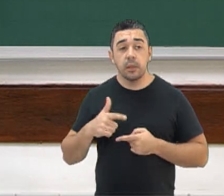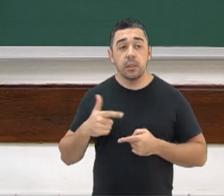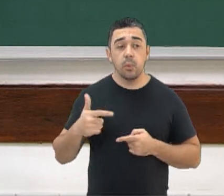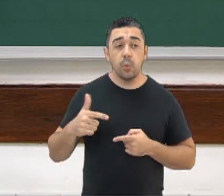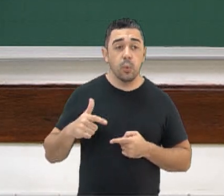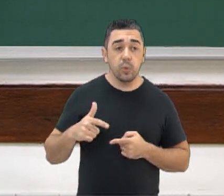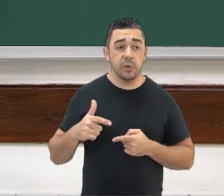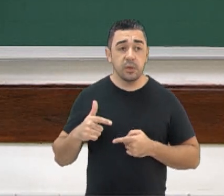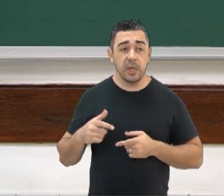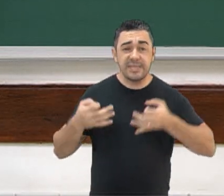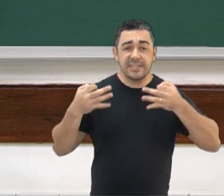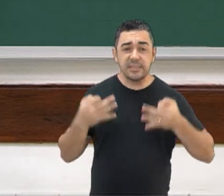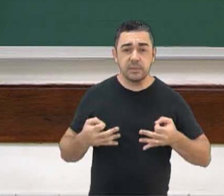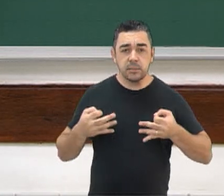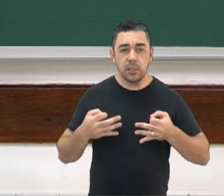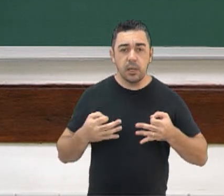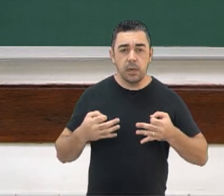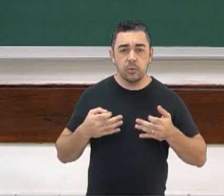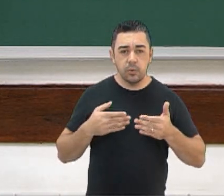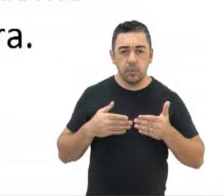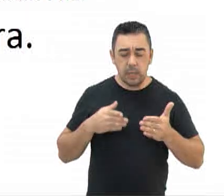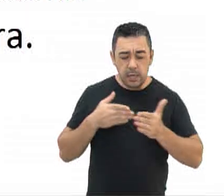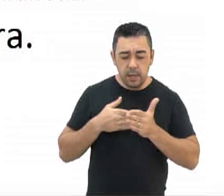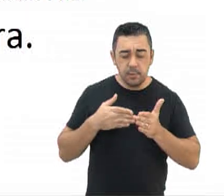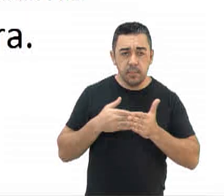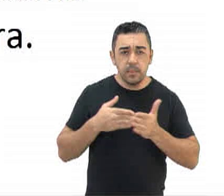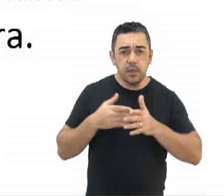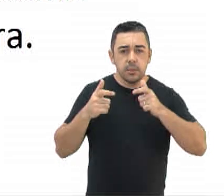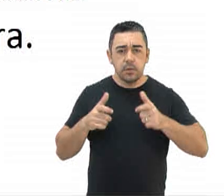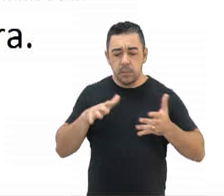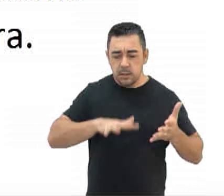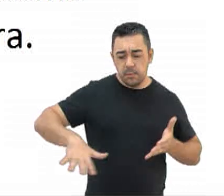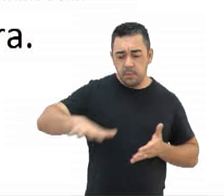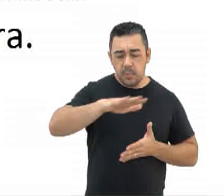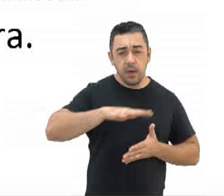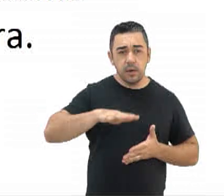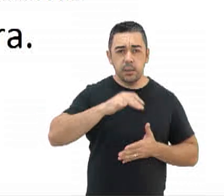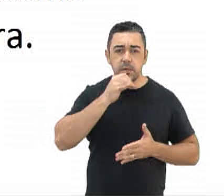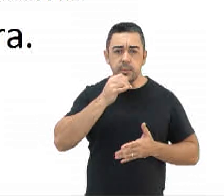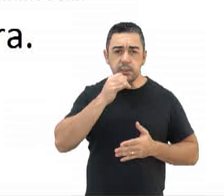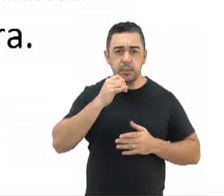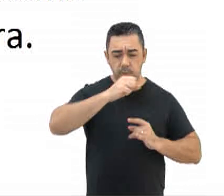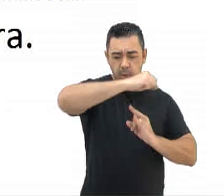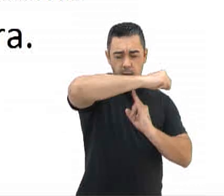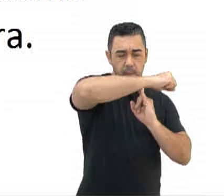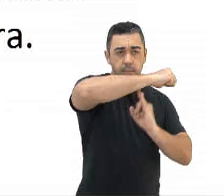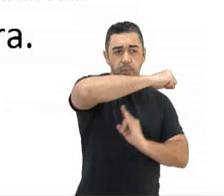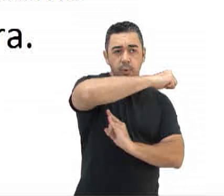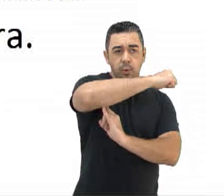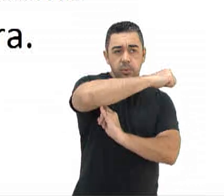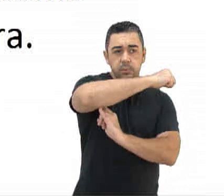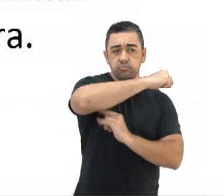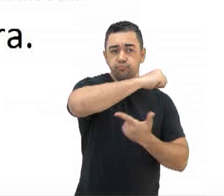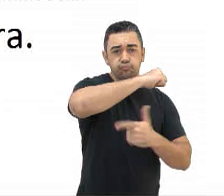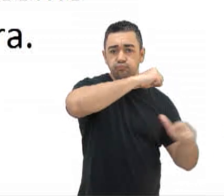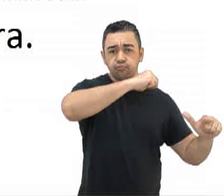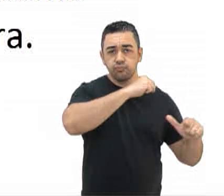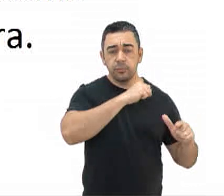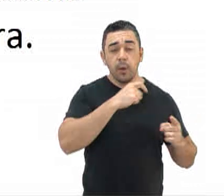linhas exatamente delimitando o espaço, a marca da ponte? Por que é